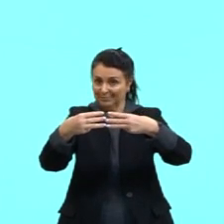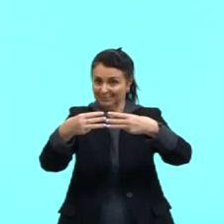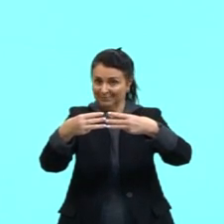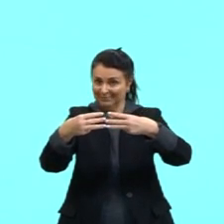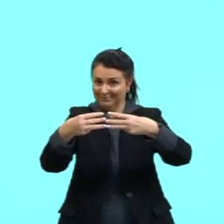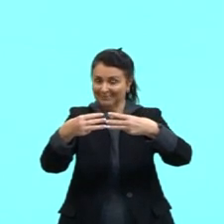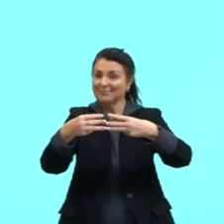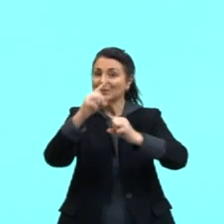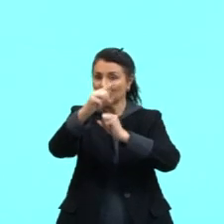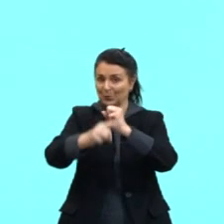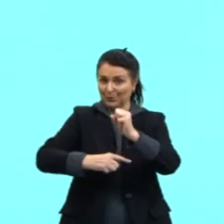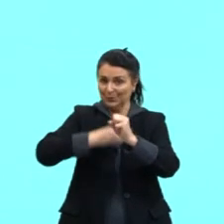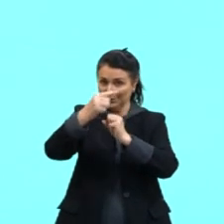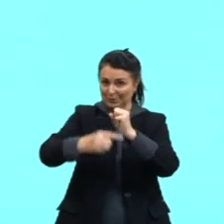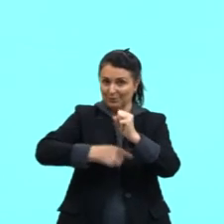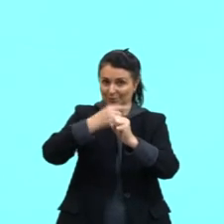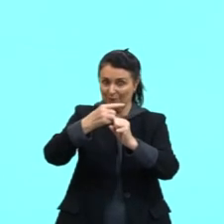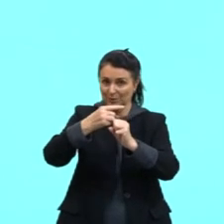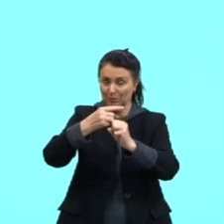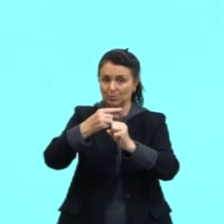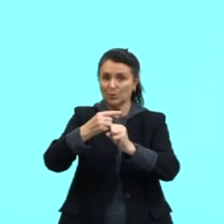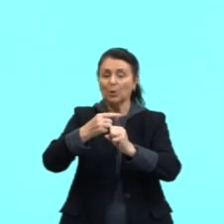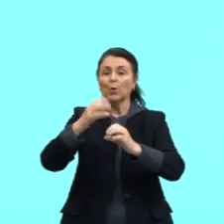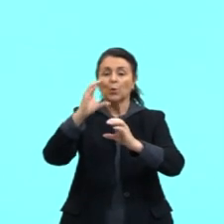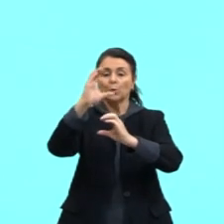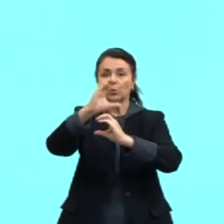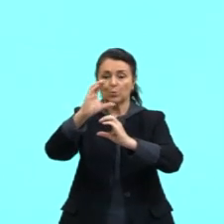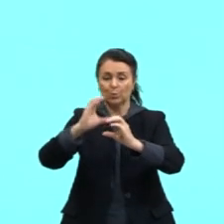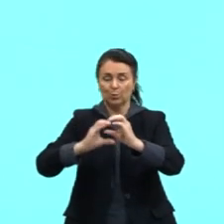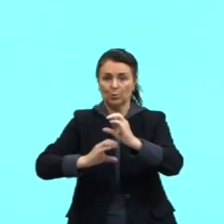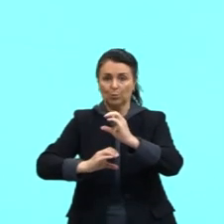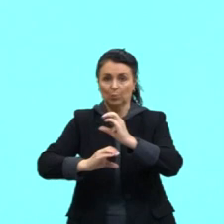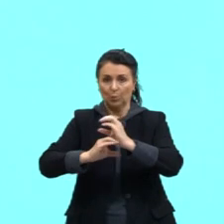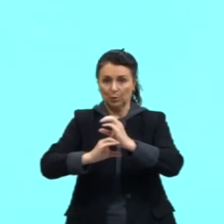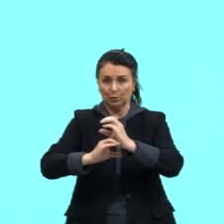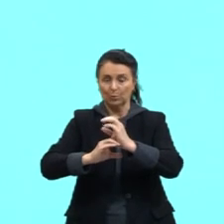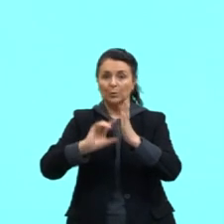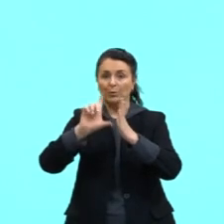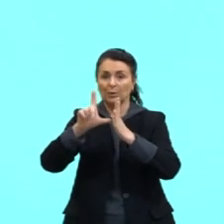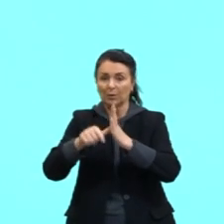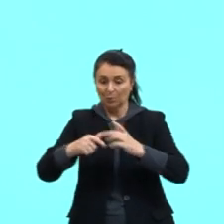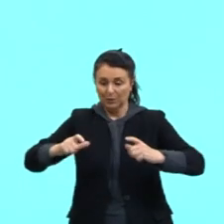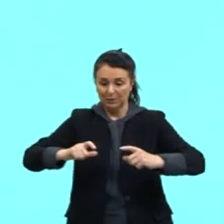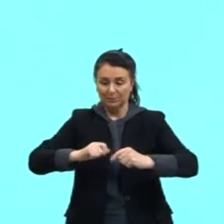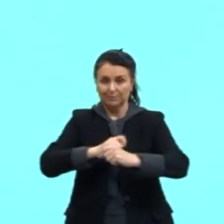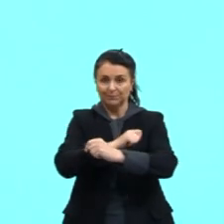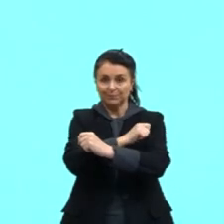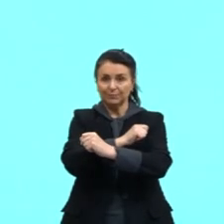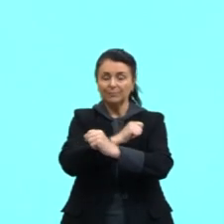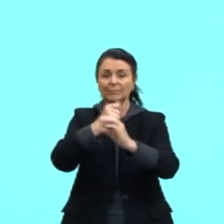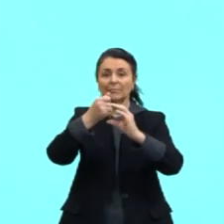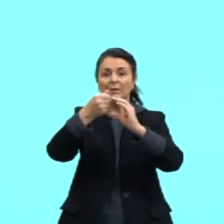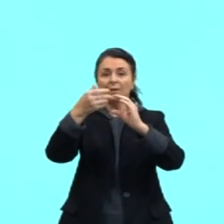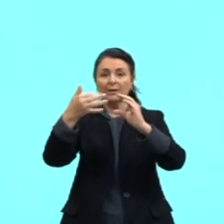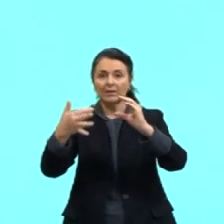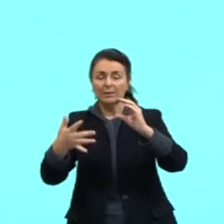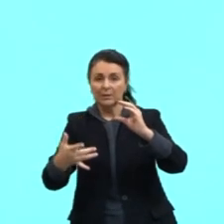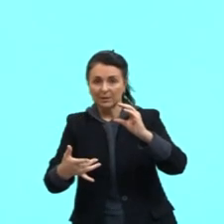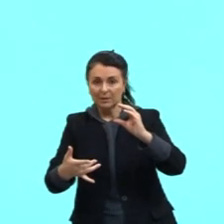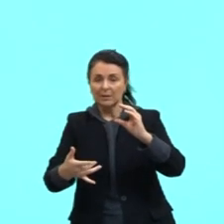três ligações entre os átomos esses compostos formados a partir da ligação covalente eles têm características de ter